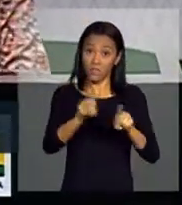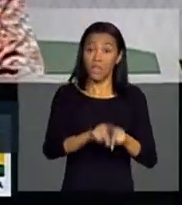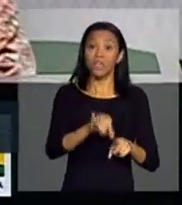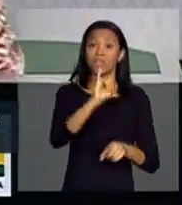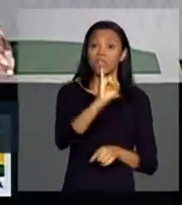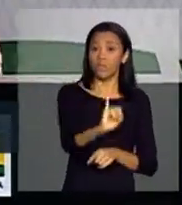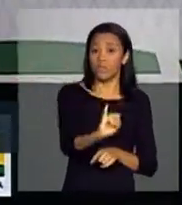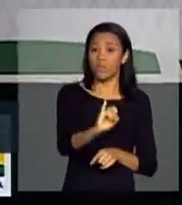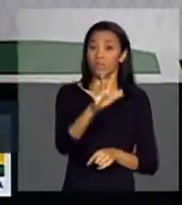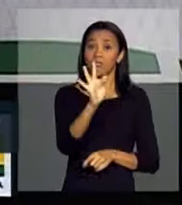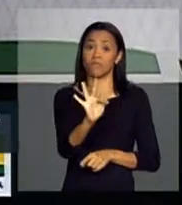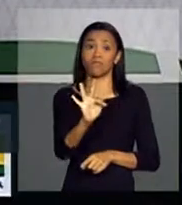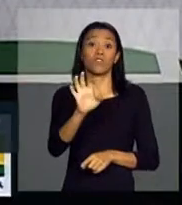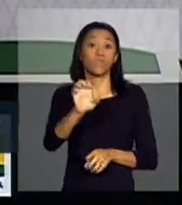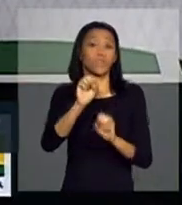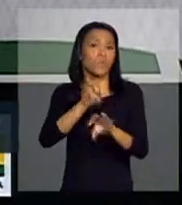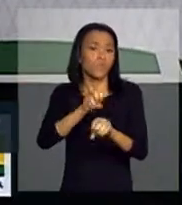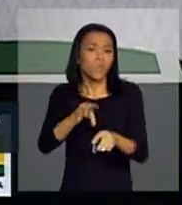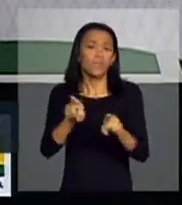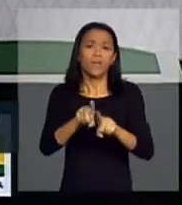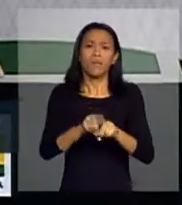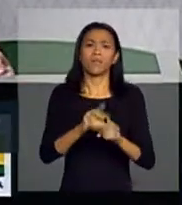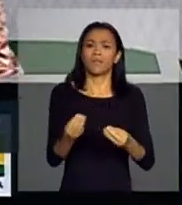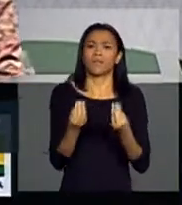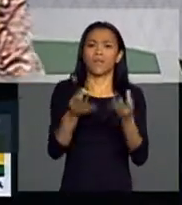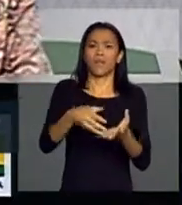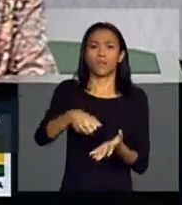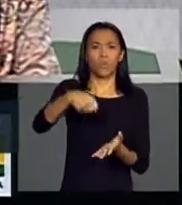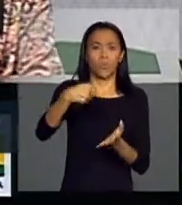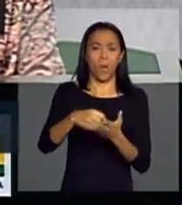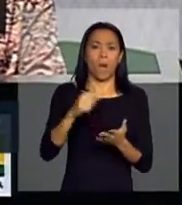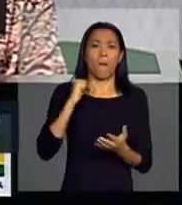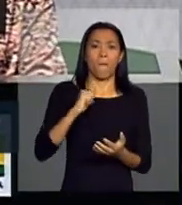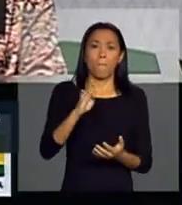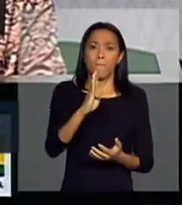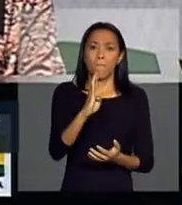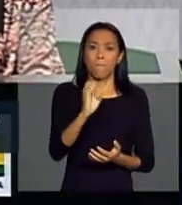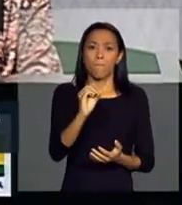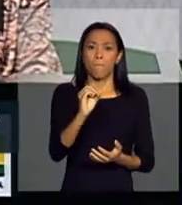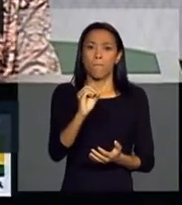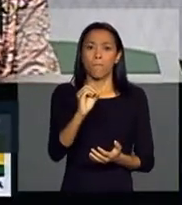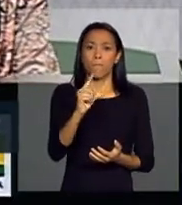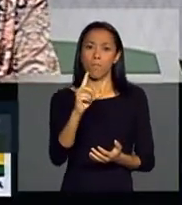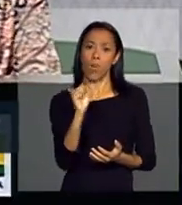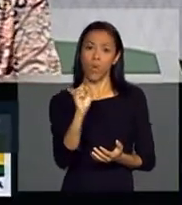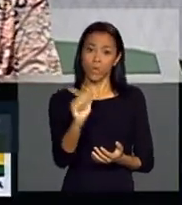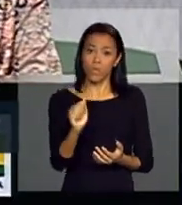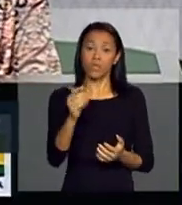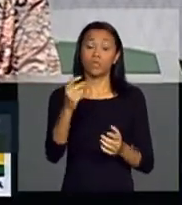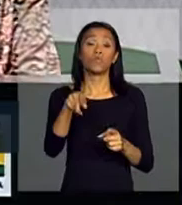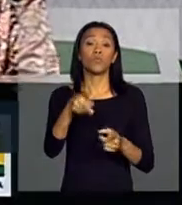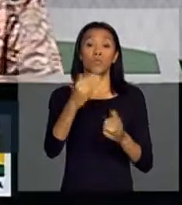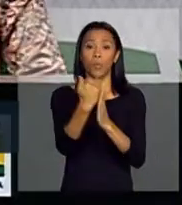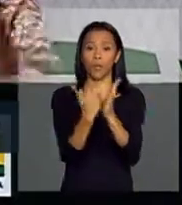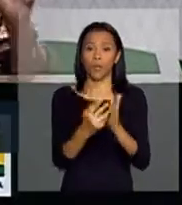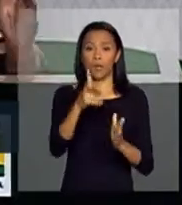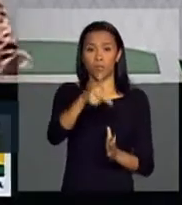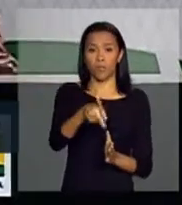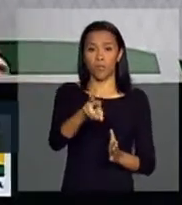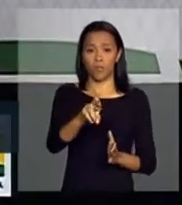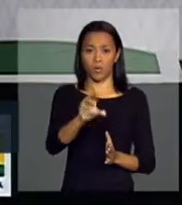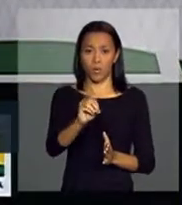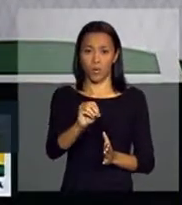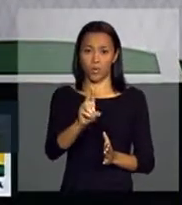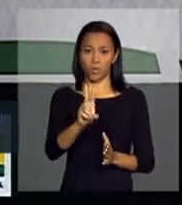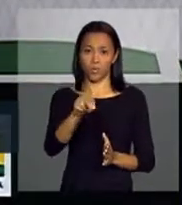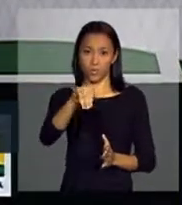o acesso através de bolsas do pro ni e de financiamento a educação via FIES Esse